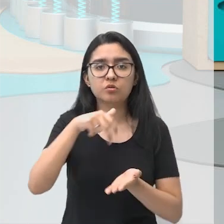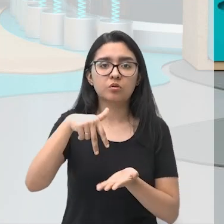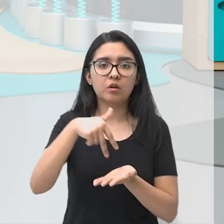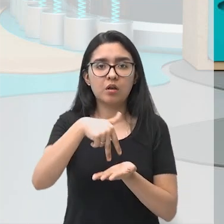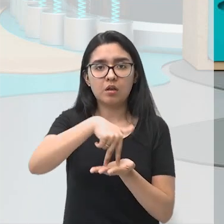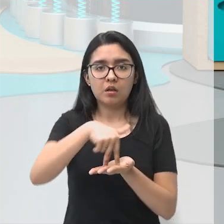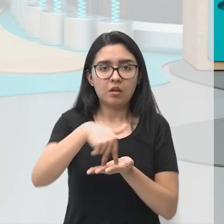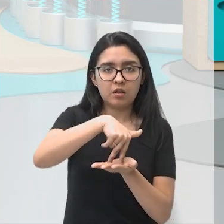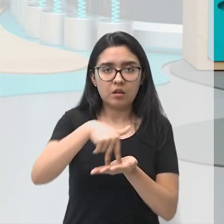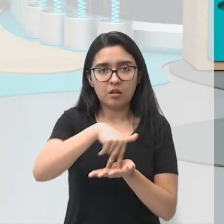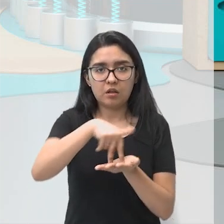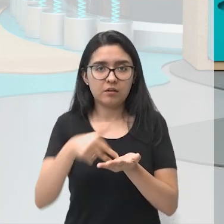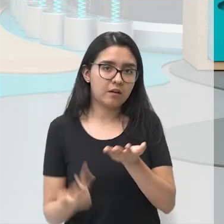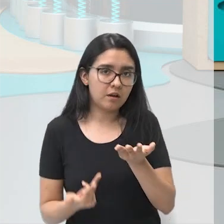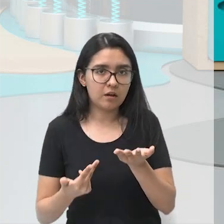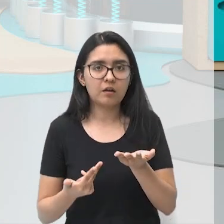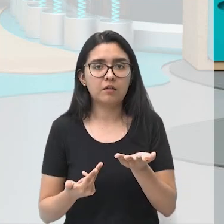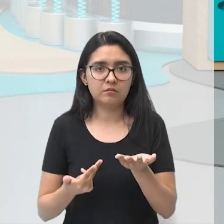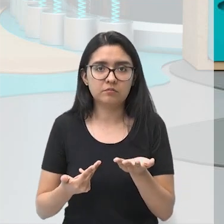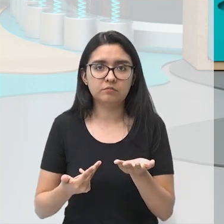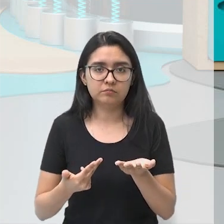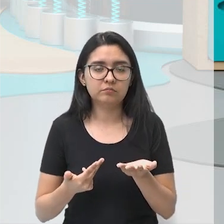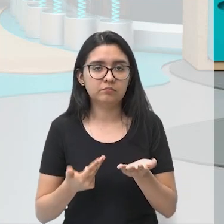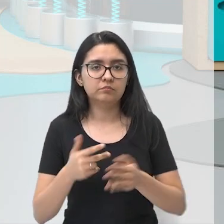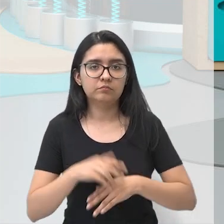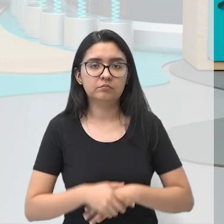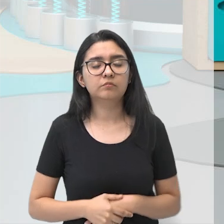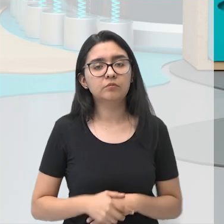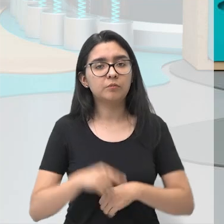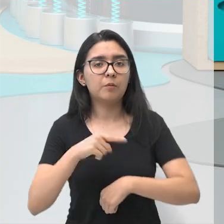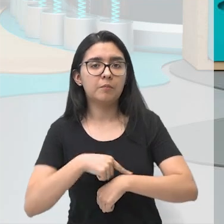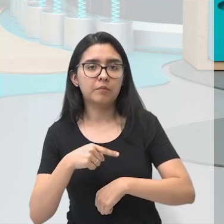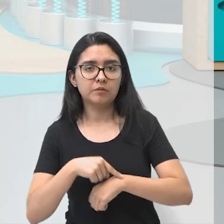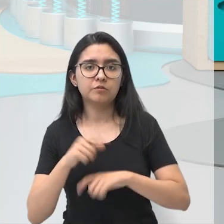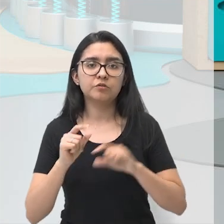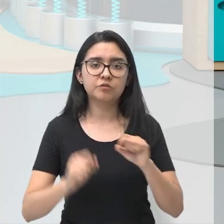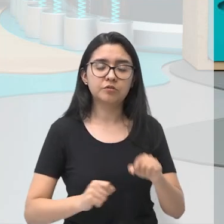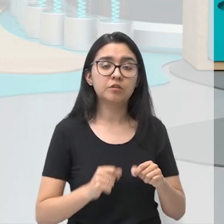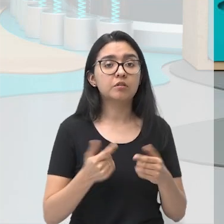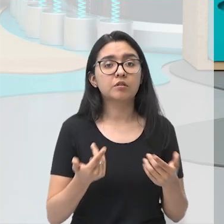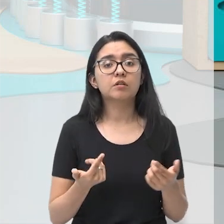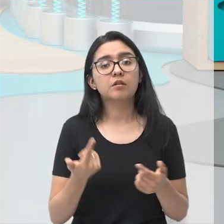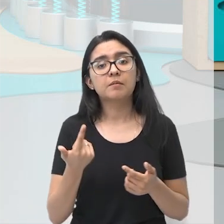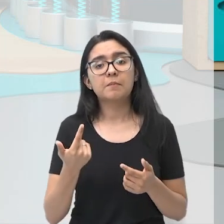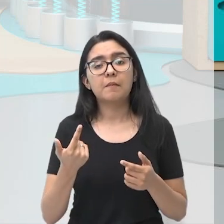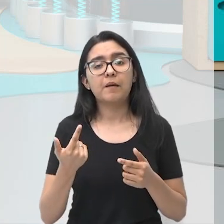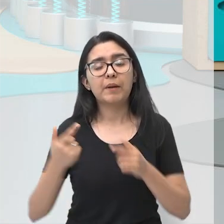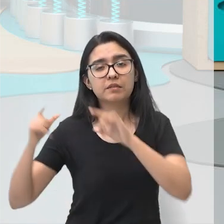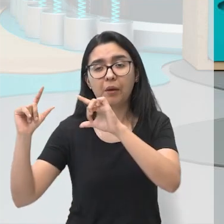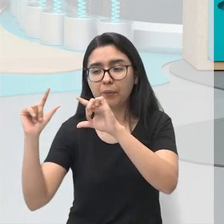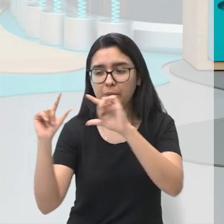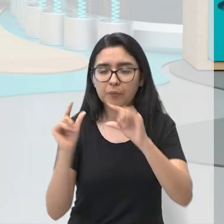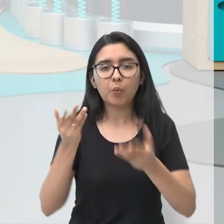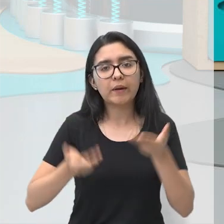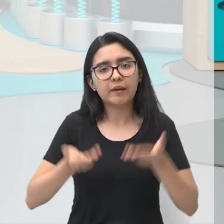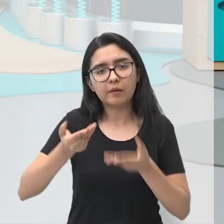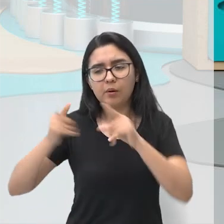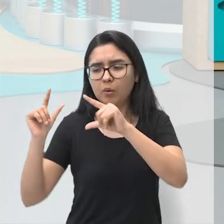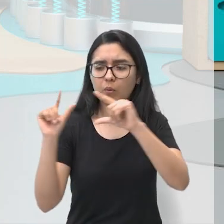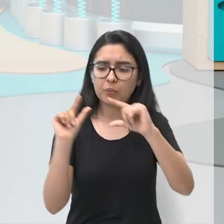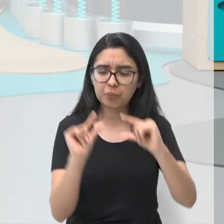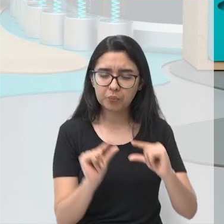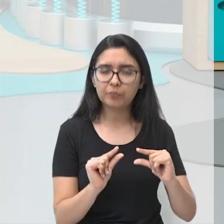da independência ao realizar algumas atividades, porque tem essa capacidade diminuída ali, né?